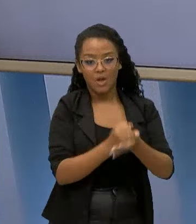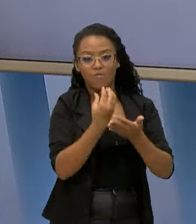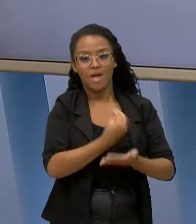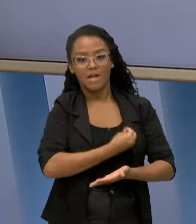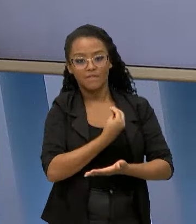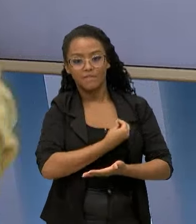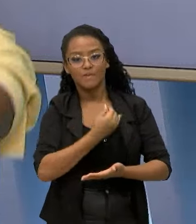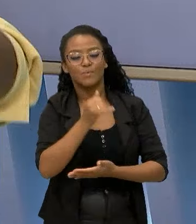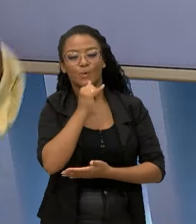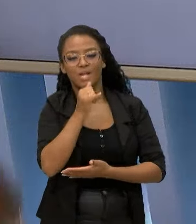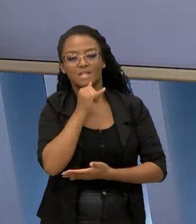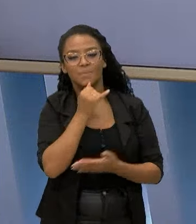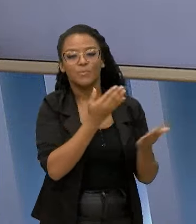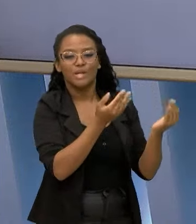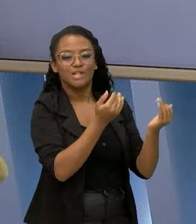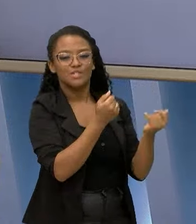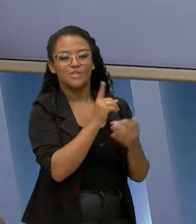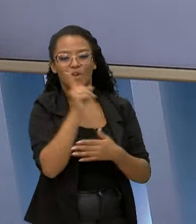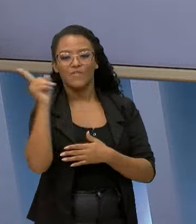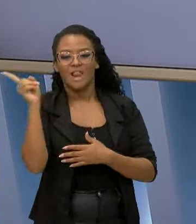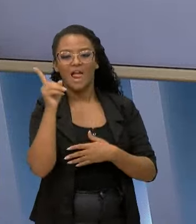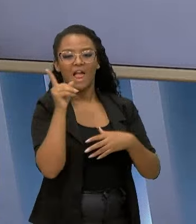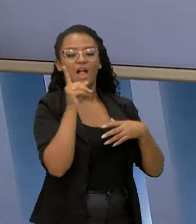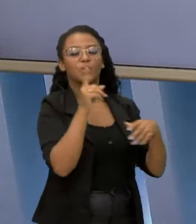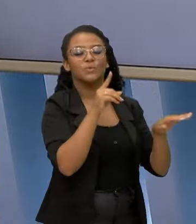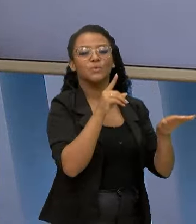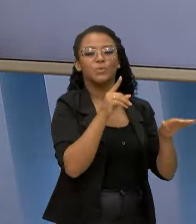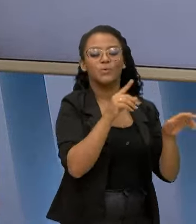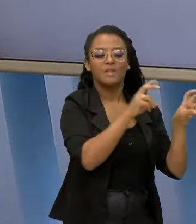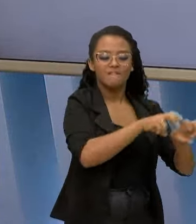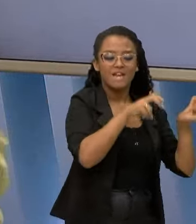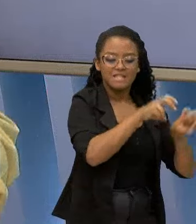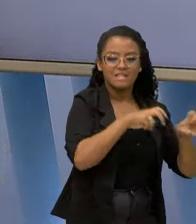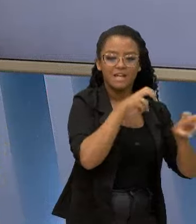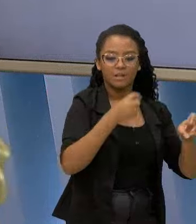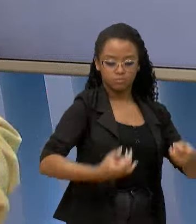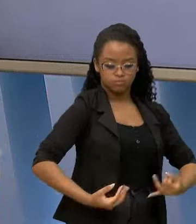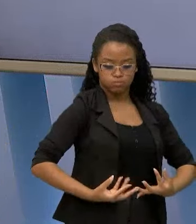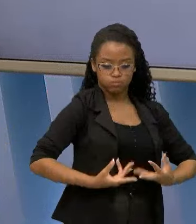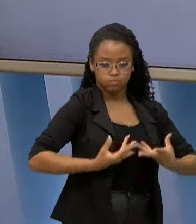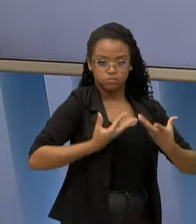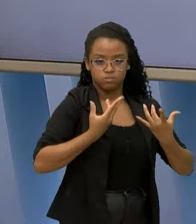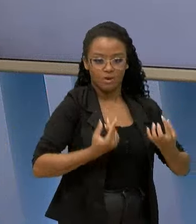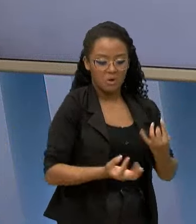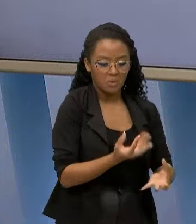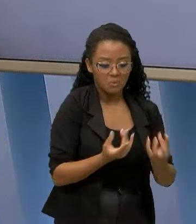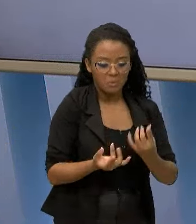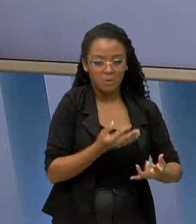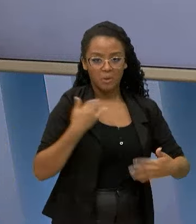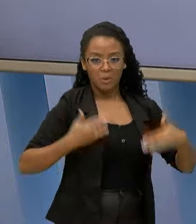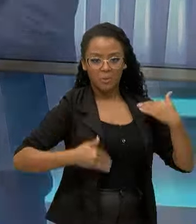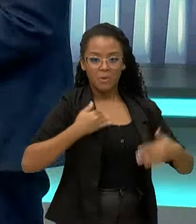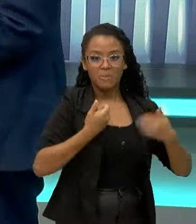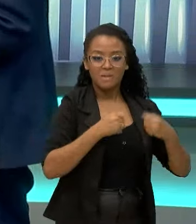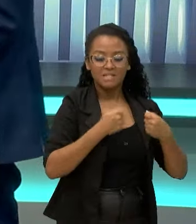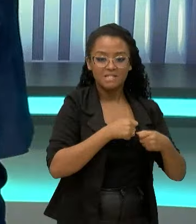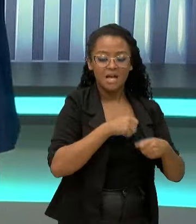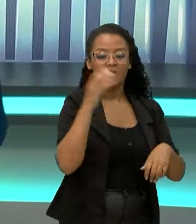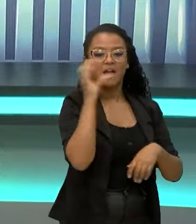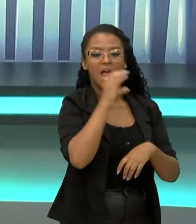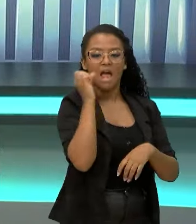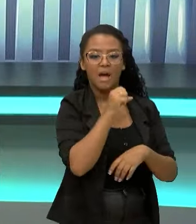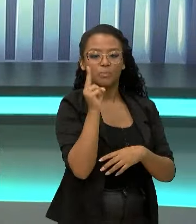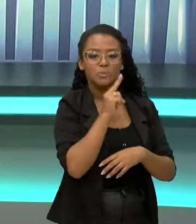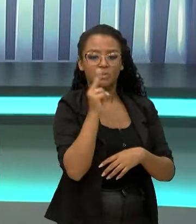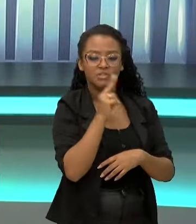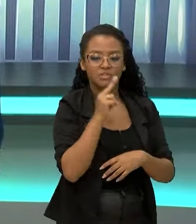do Tangará, que teve o corpo queimado e precisava naquela hora de um atendimento médico de urgência. Aqui o argumento, né,